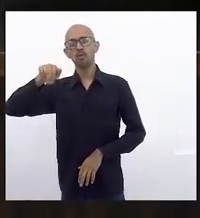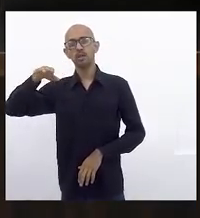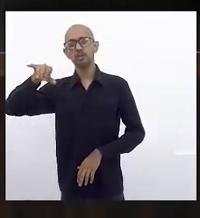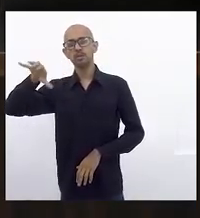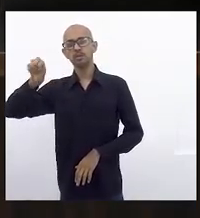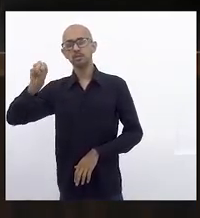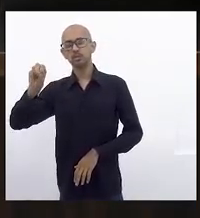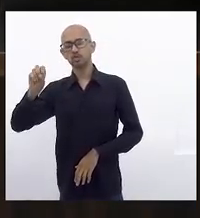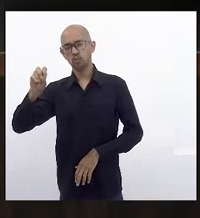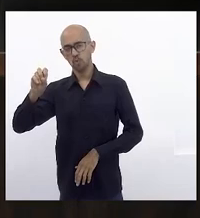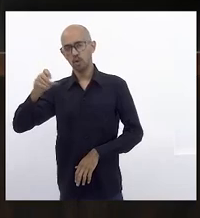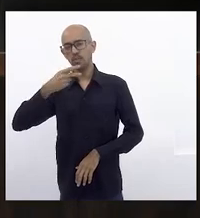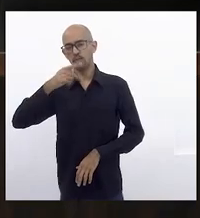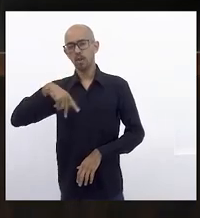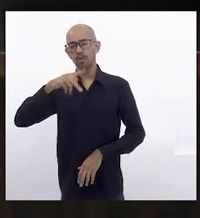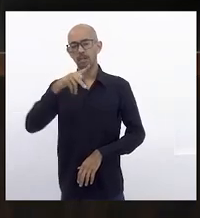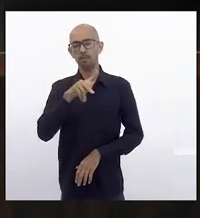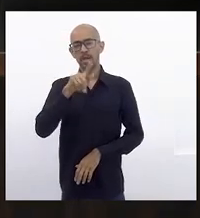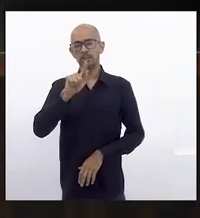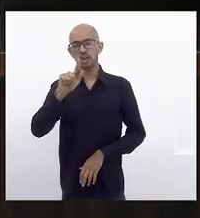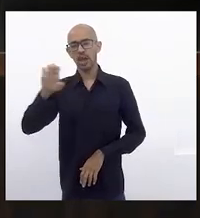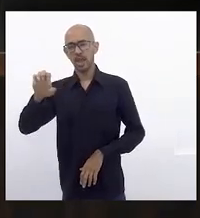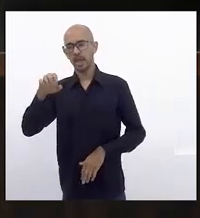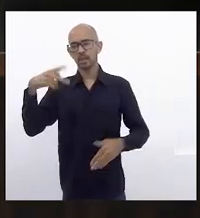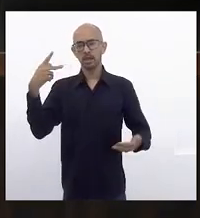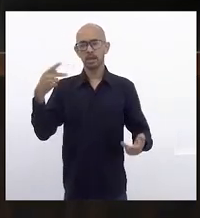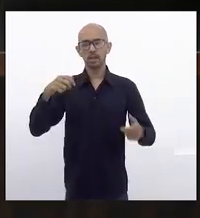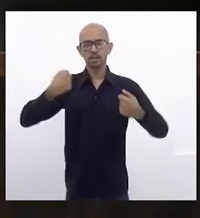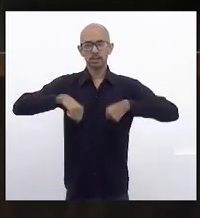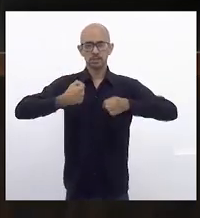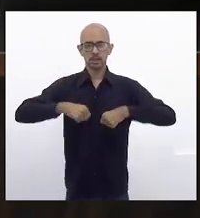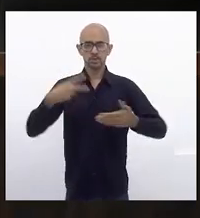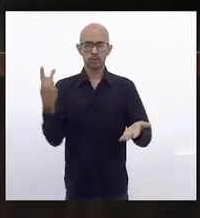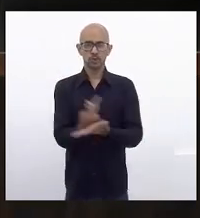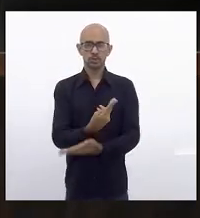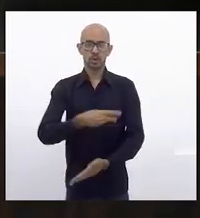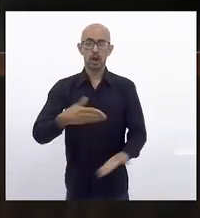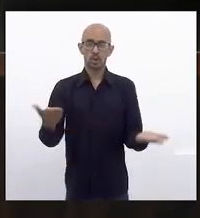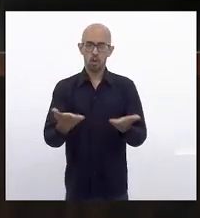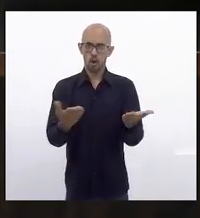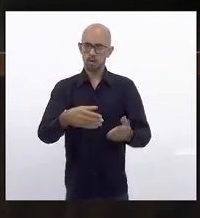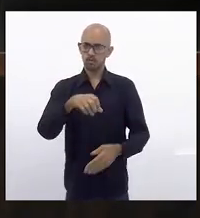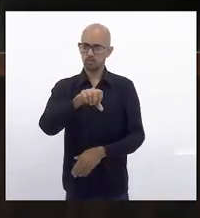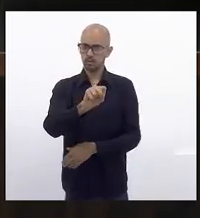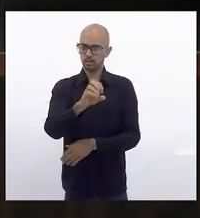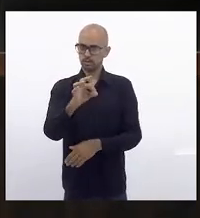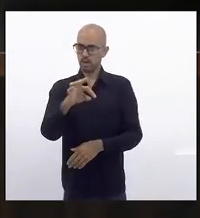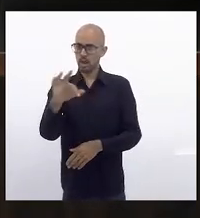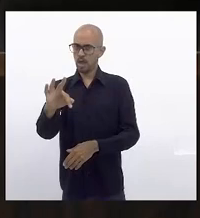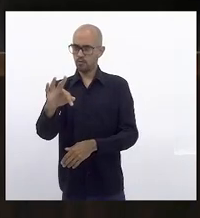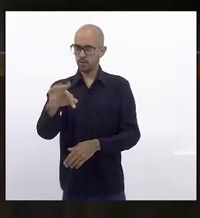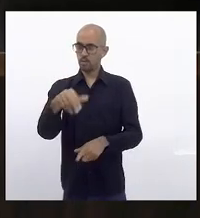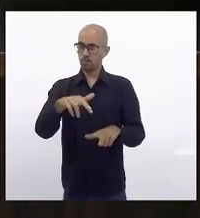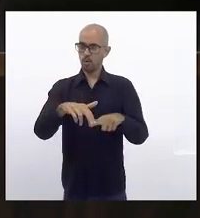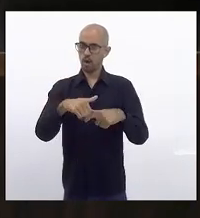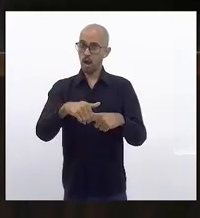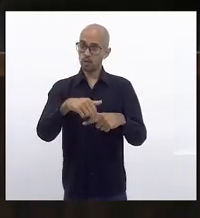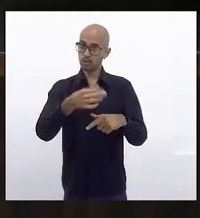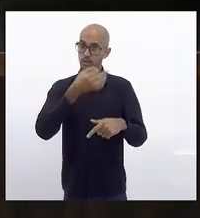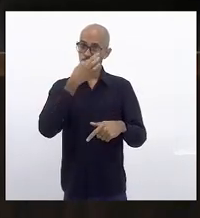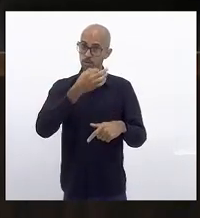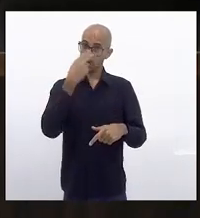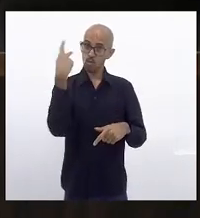em relação à demanda que tivemos agora no STF. E nós ali, por conta do parecer do